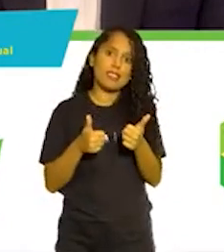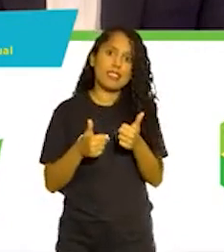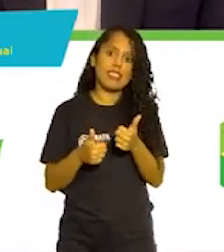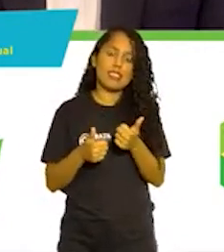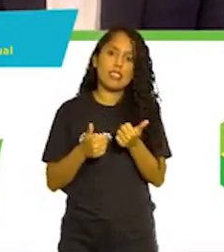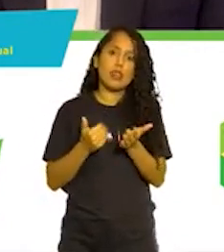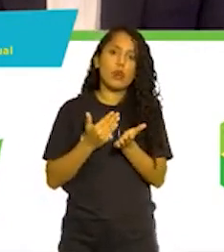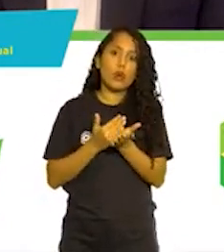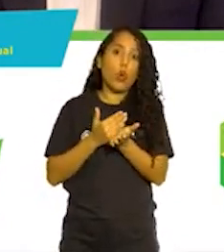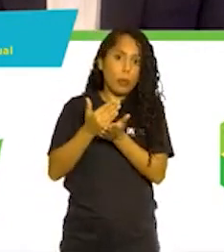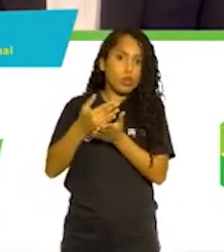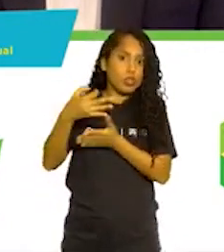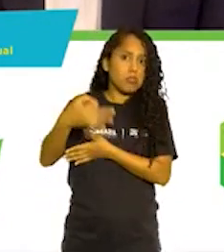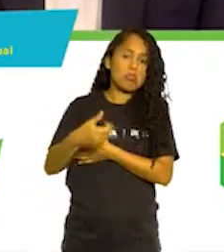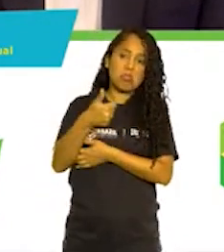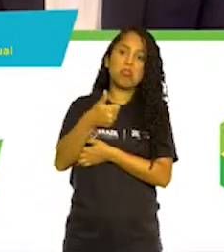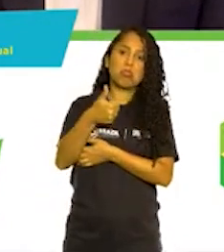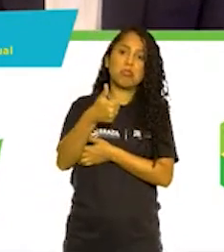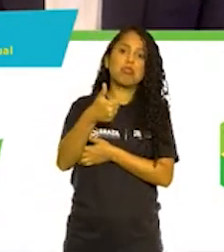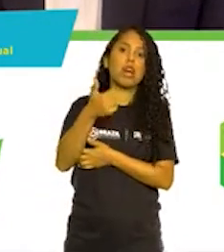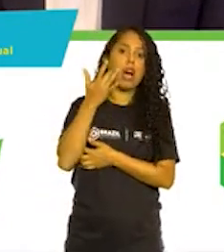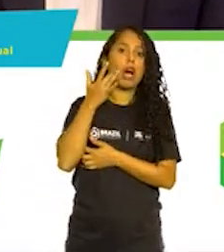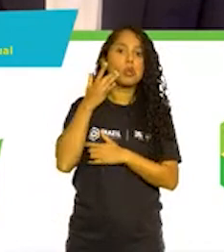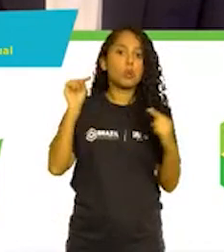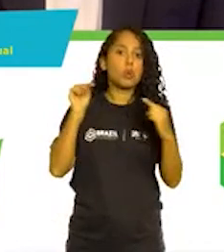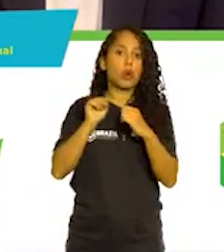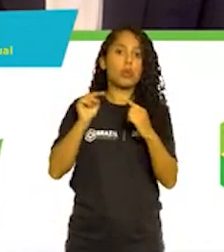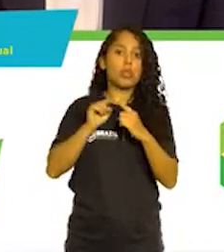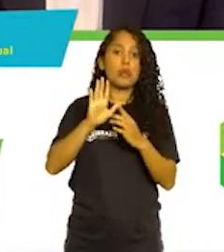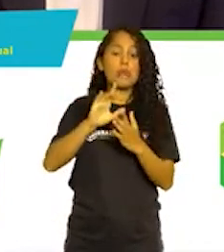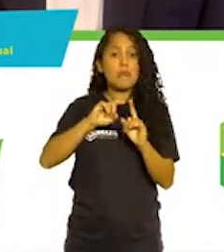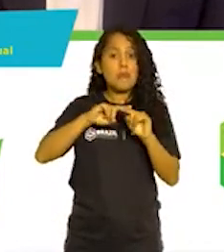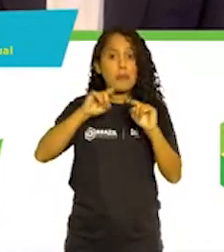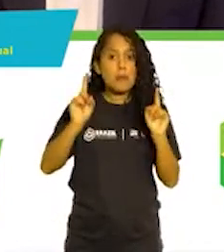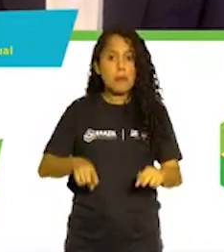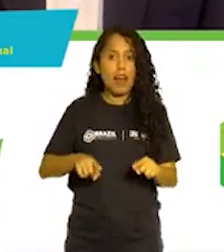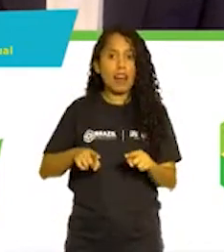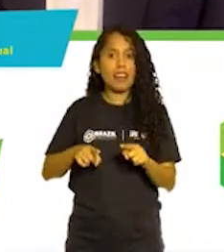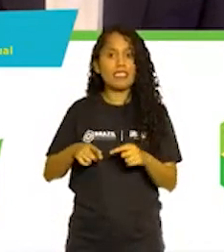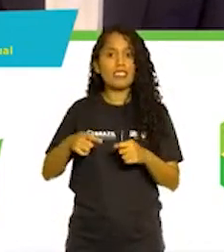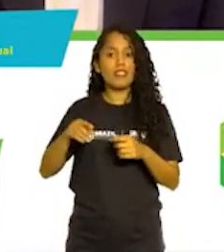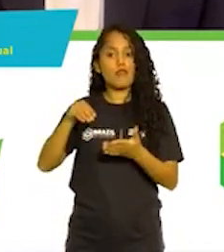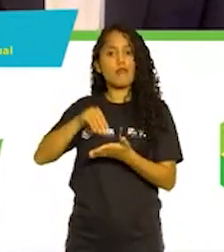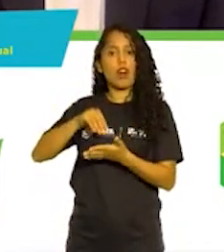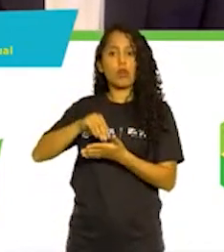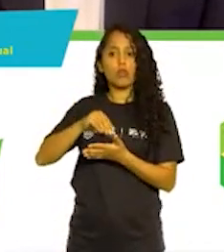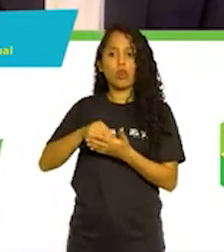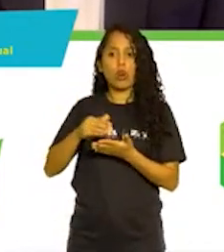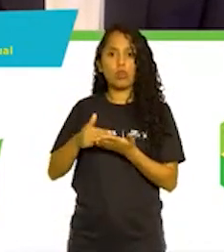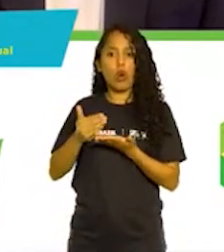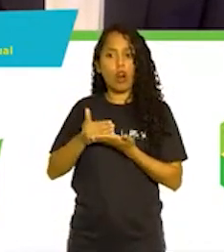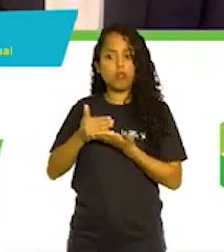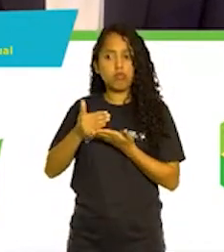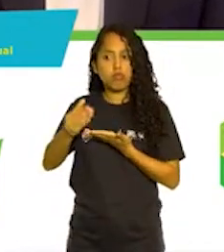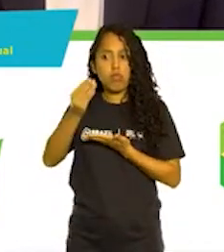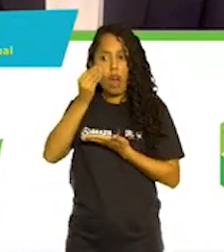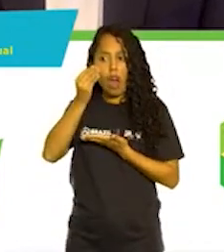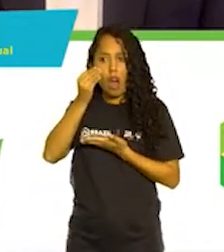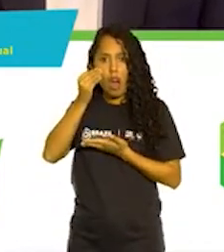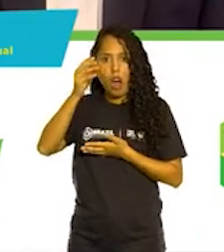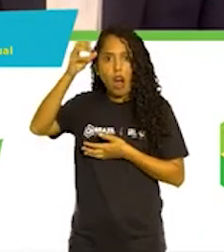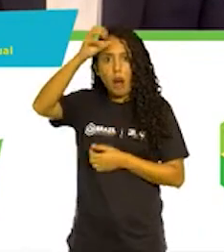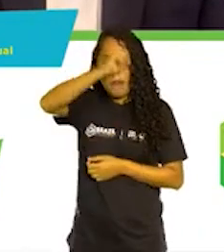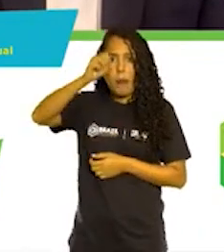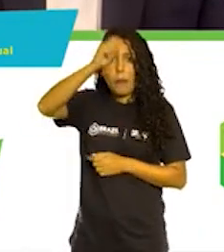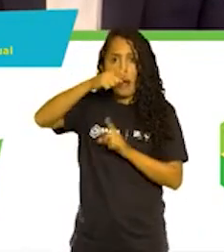até da maneira como ele começou, só tem que ele teria que aprender com ele mesmo, né? Então, era uma tentativa e erro. Eu tinha que, no primeiro